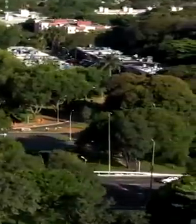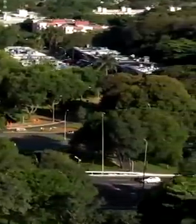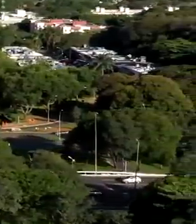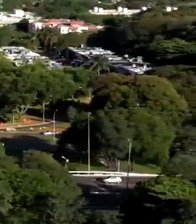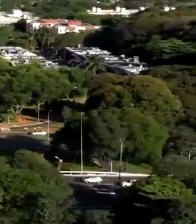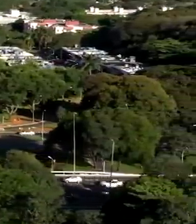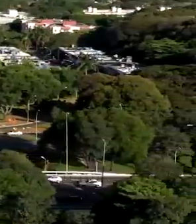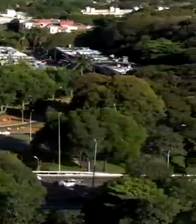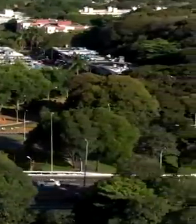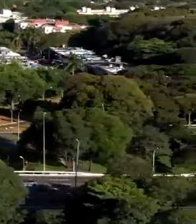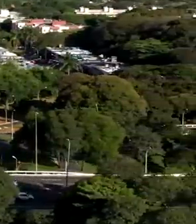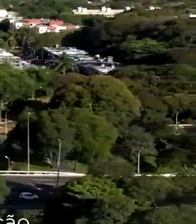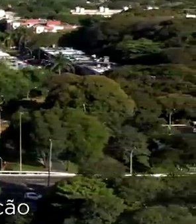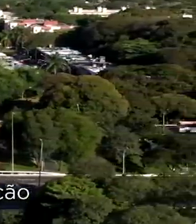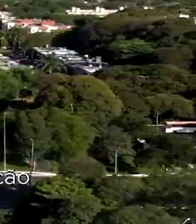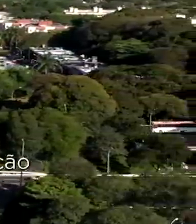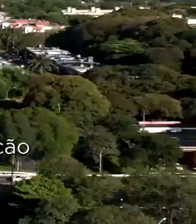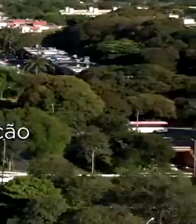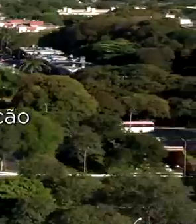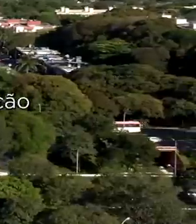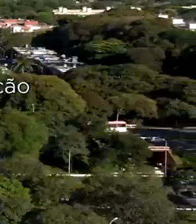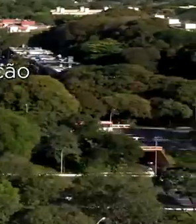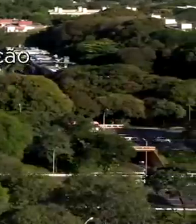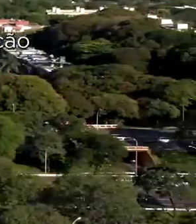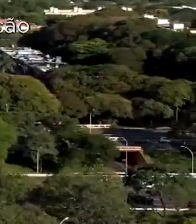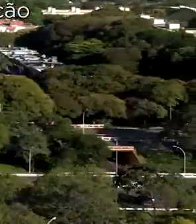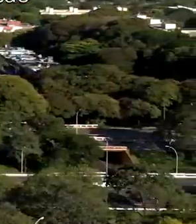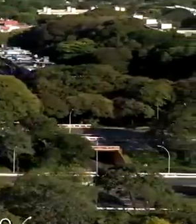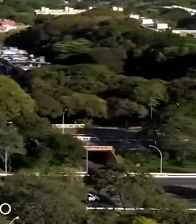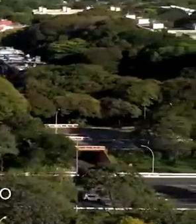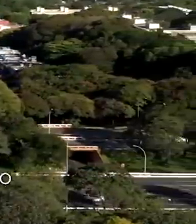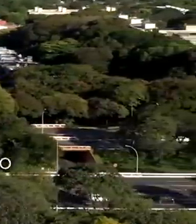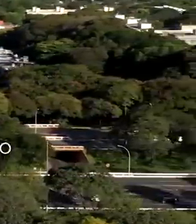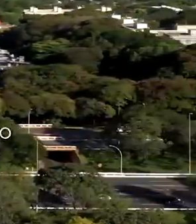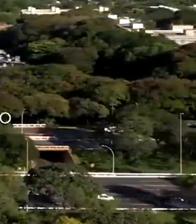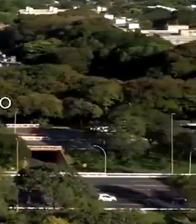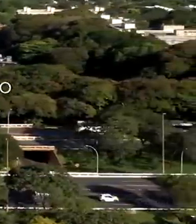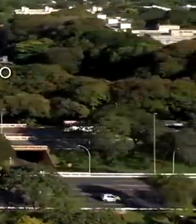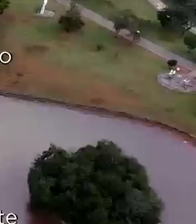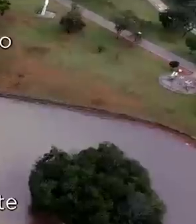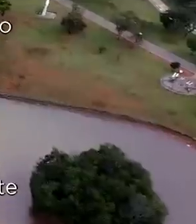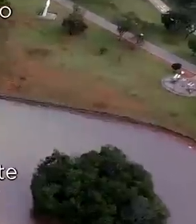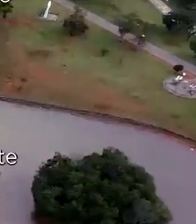E aí E aí